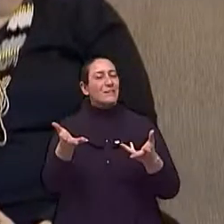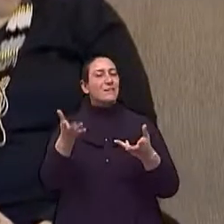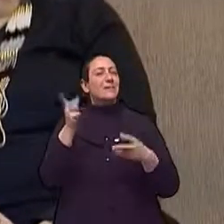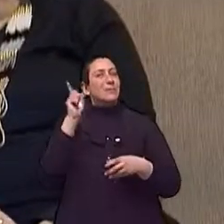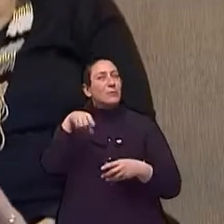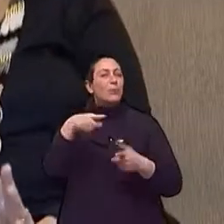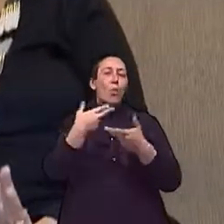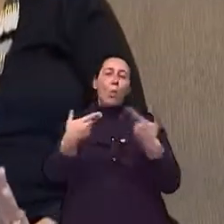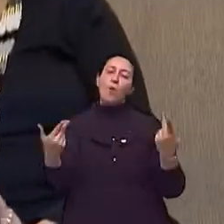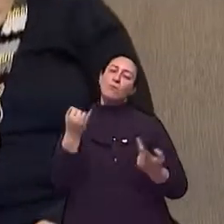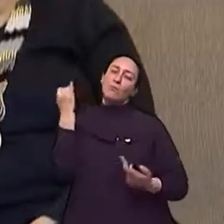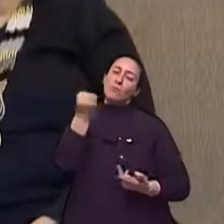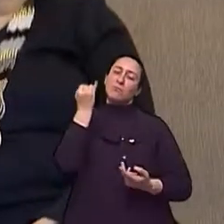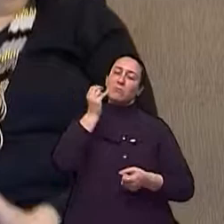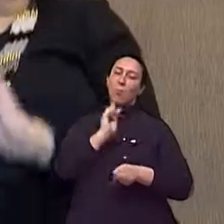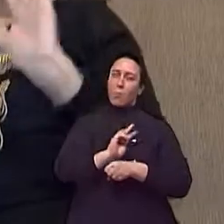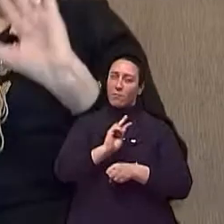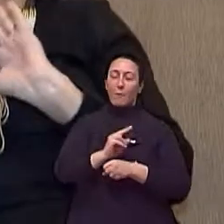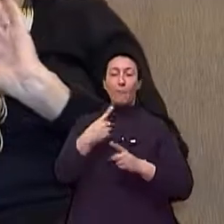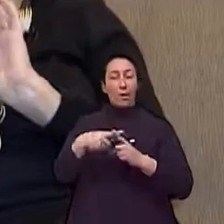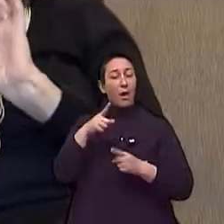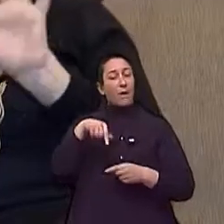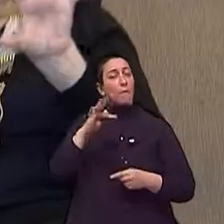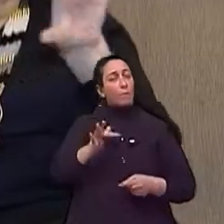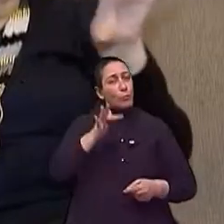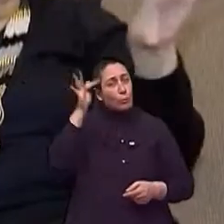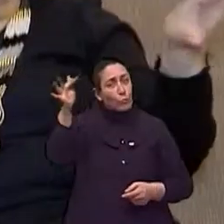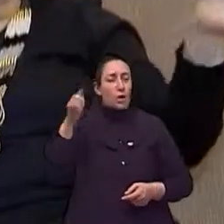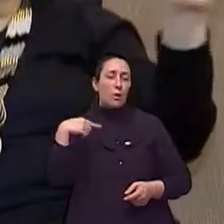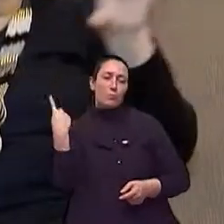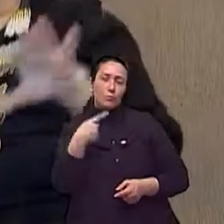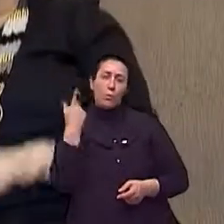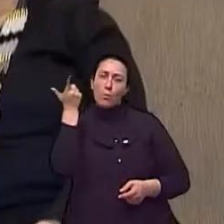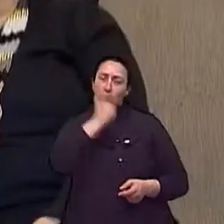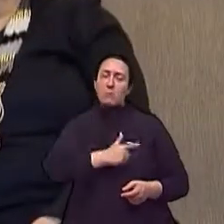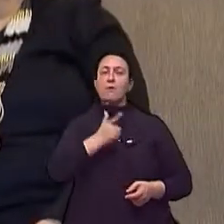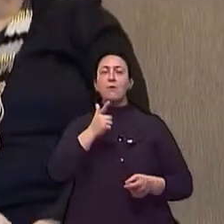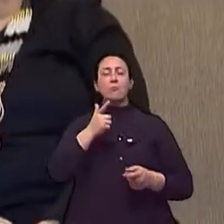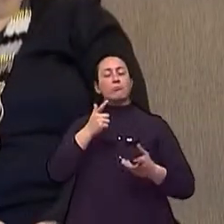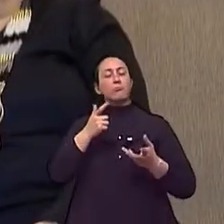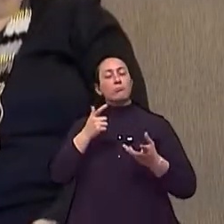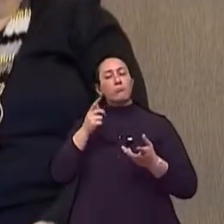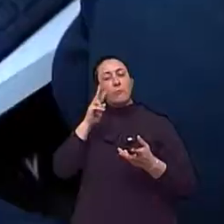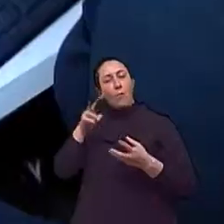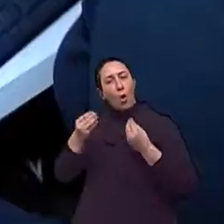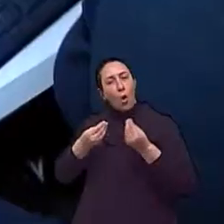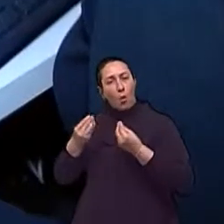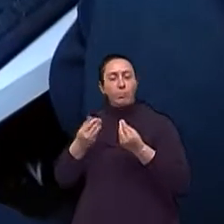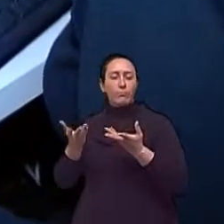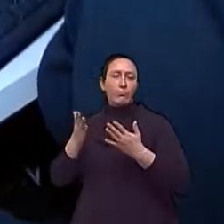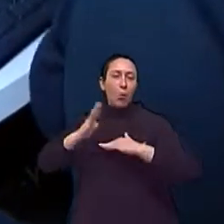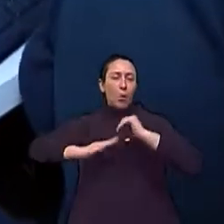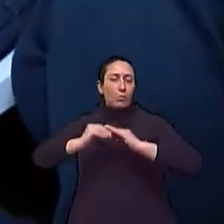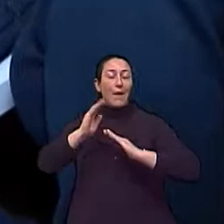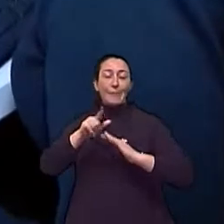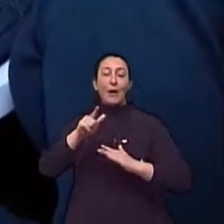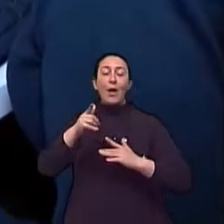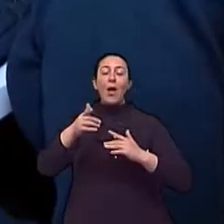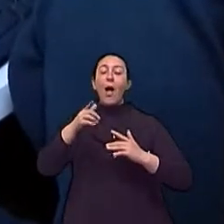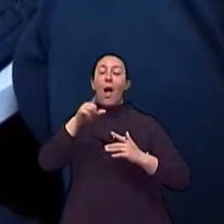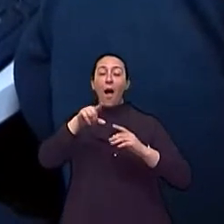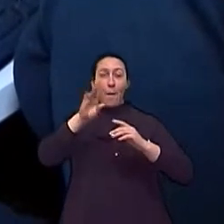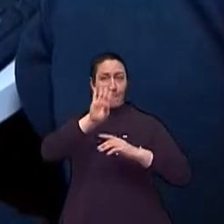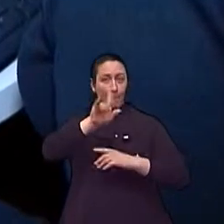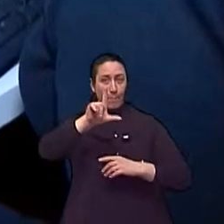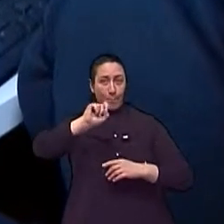essas futuro que a gente consiga enveredar por esse lado assim de vídeos conversando com mireia foi